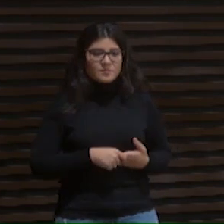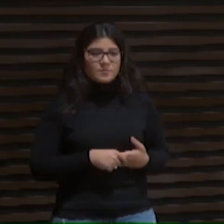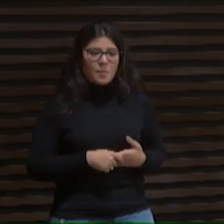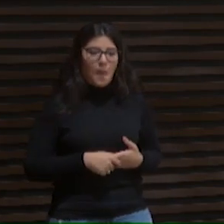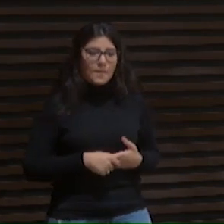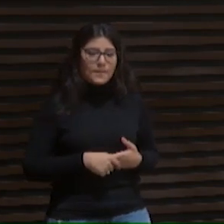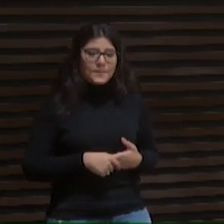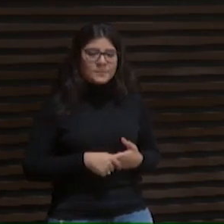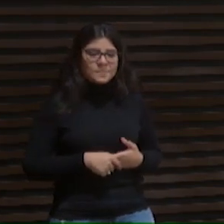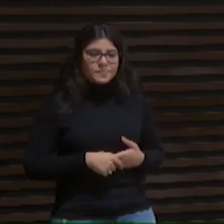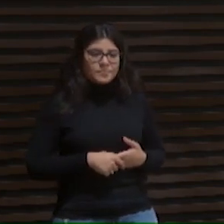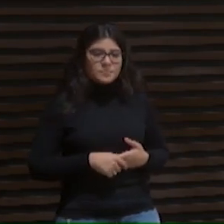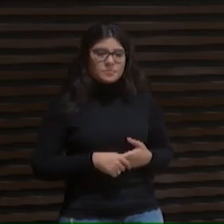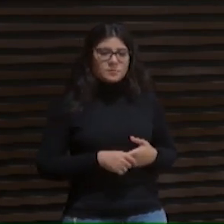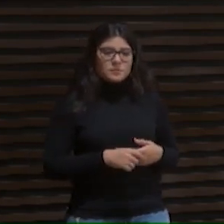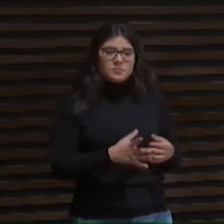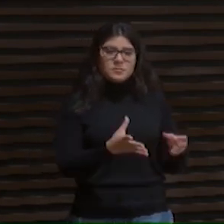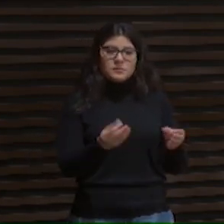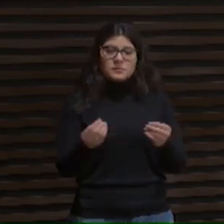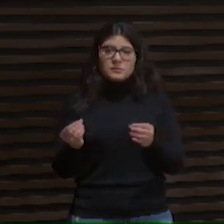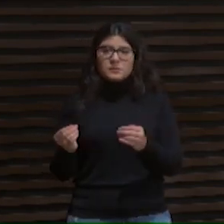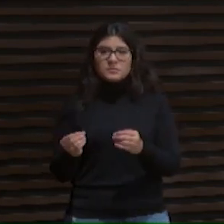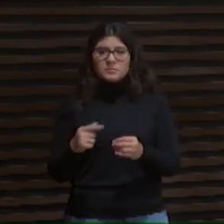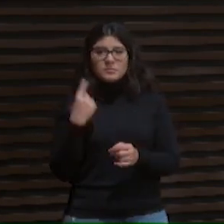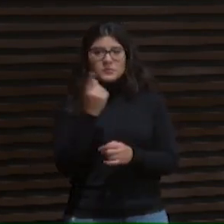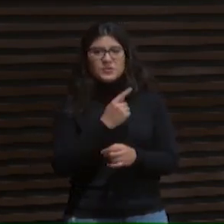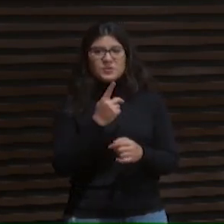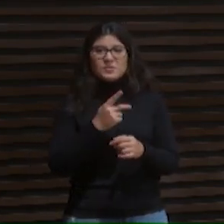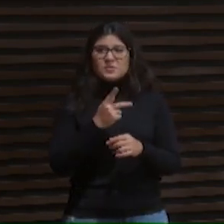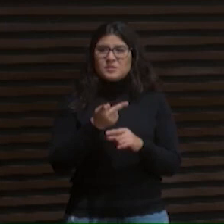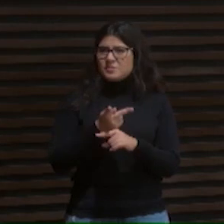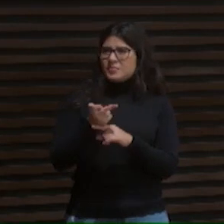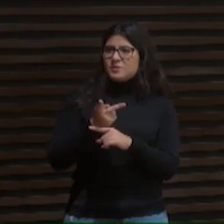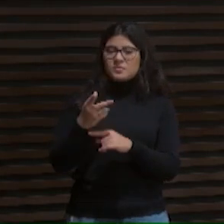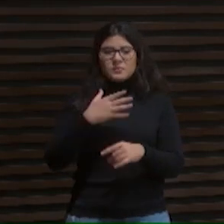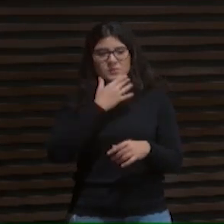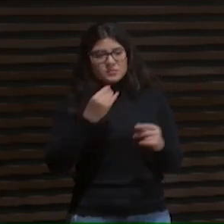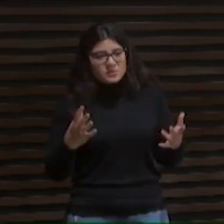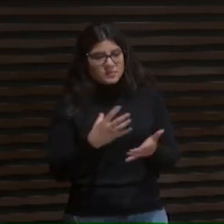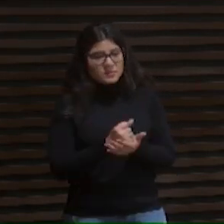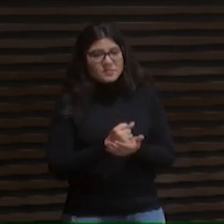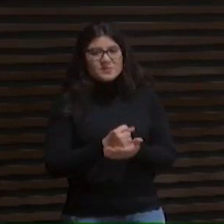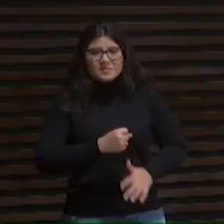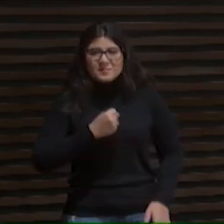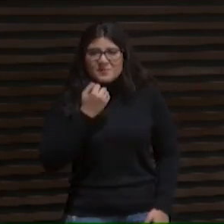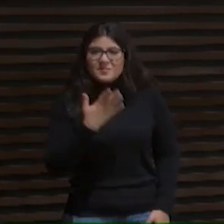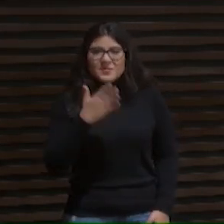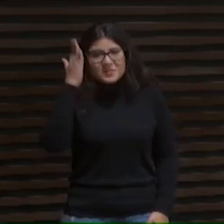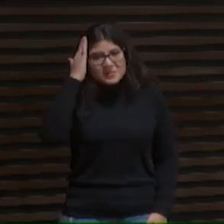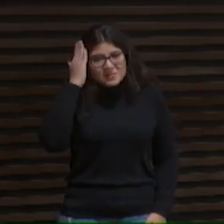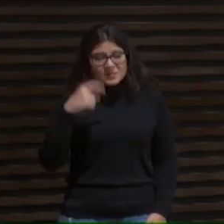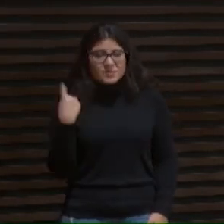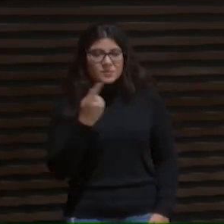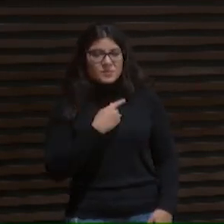Muitos de nós estamos à procura de um Salvador. E como é bom saber que os nossos